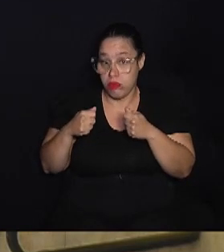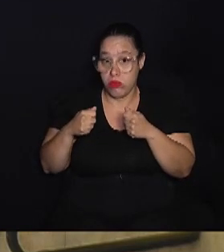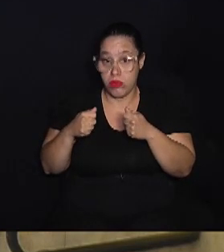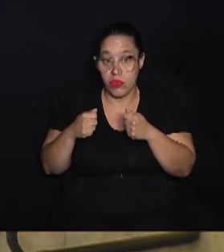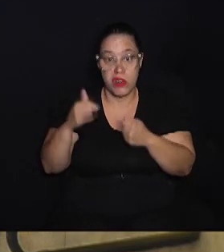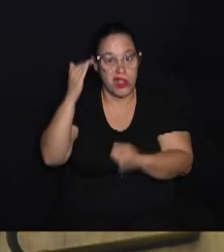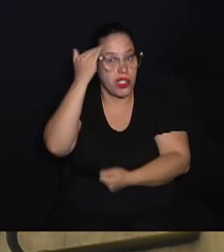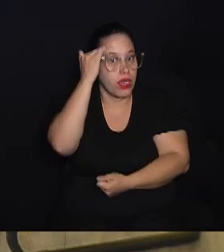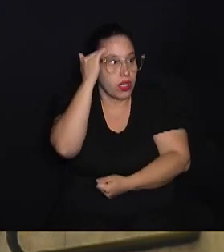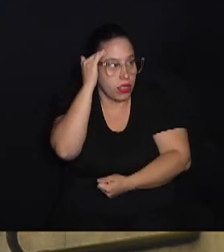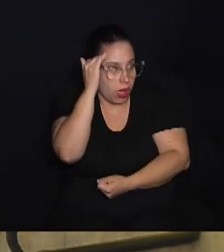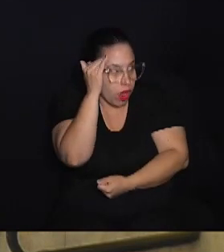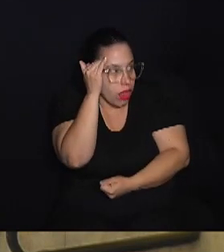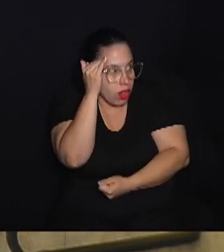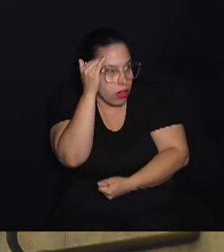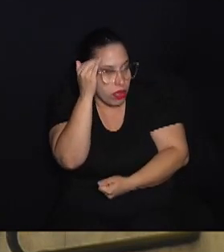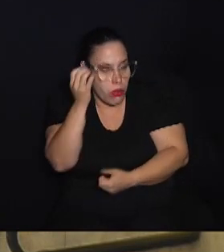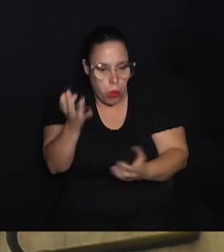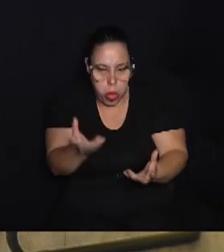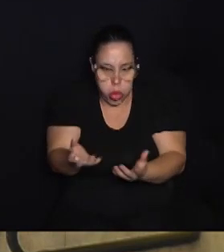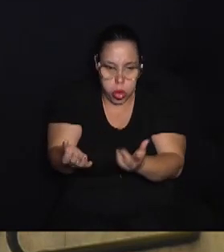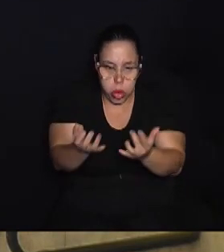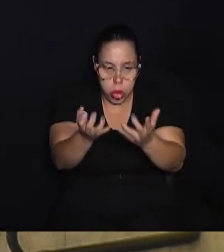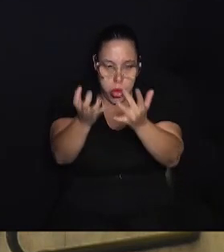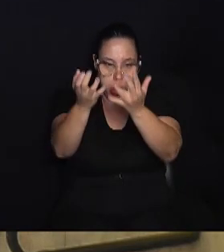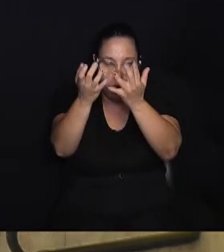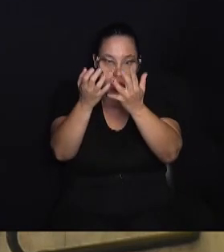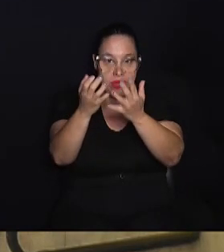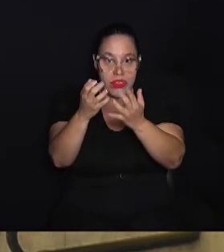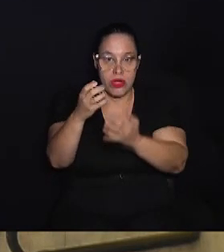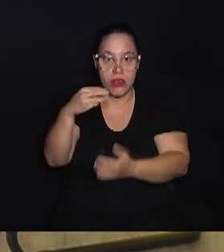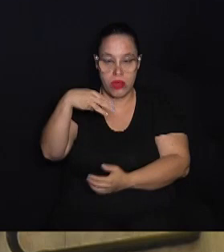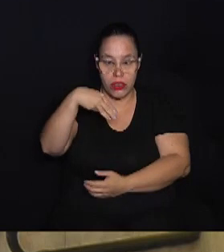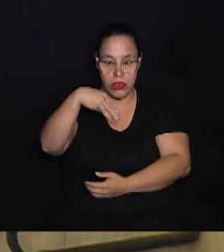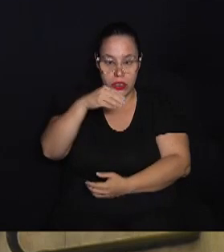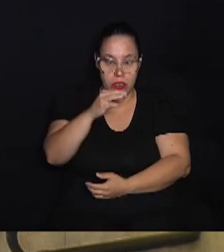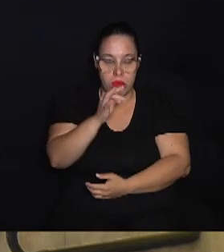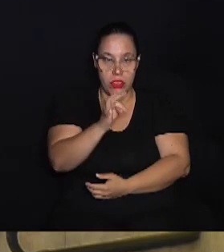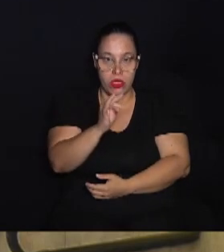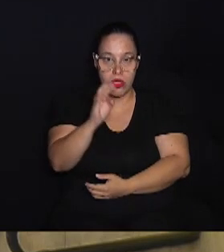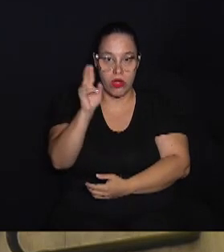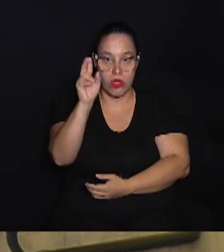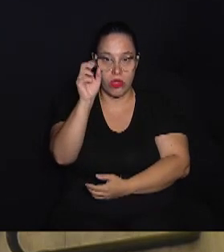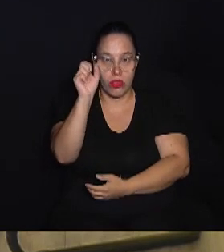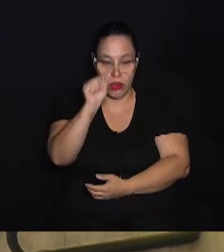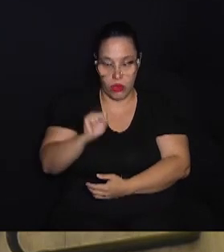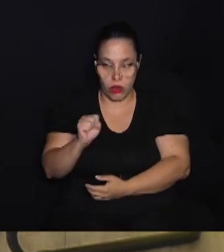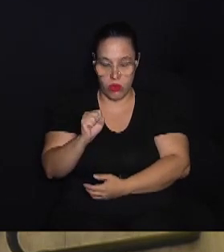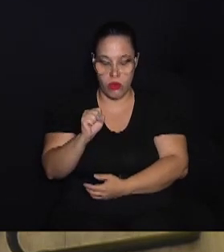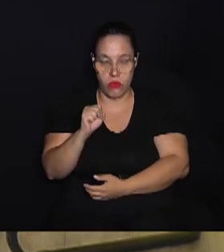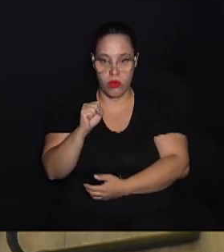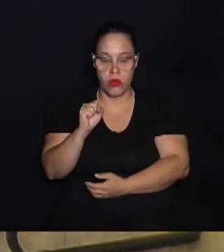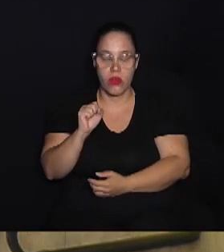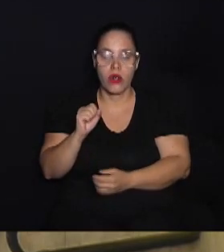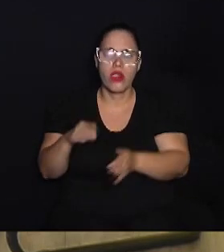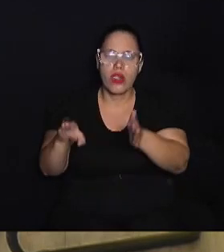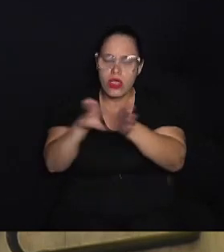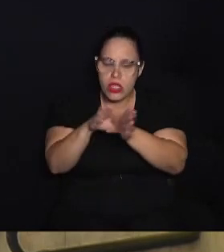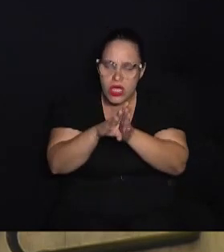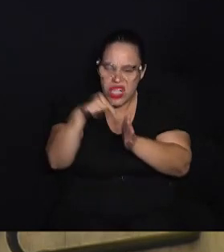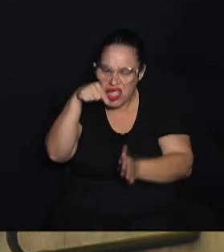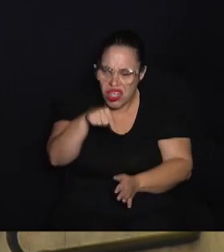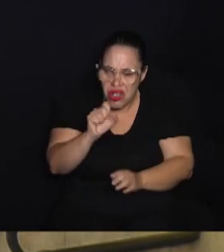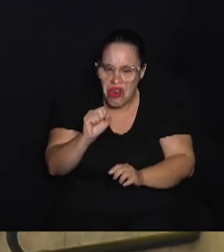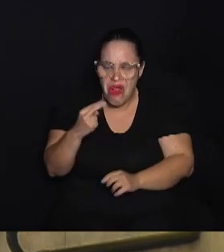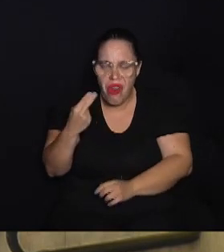gente entender, a gente tem essas queimadas recentes lá no estado do Mato Grosso do Sul, né? E será que está chegando aqui ou será que